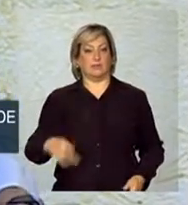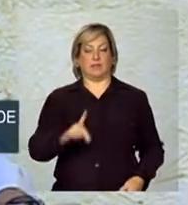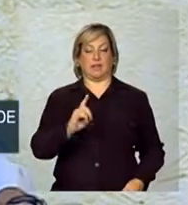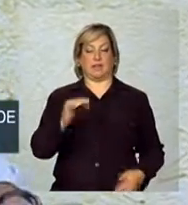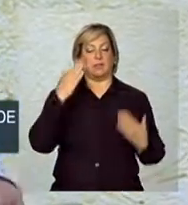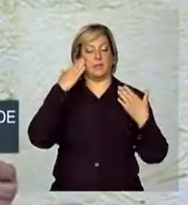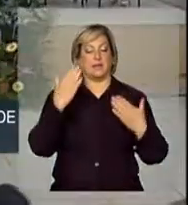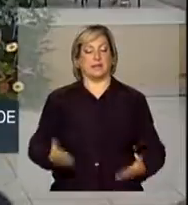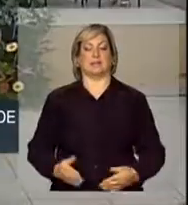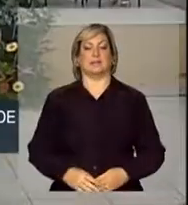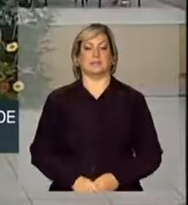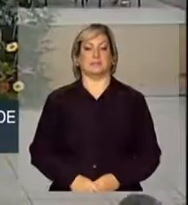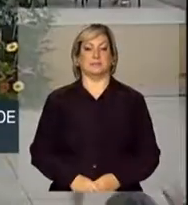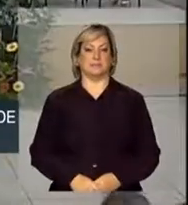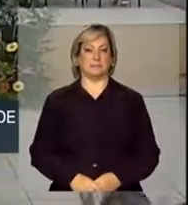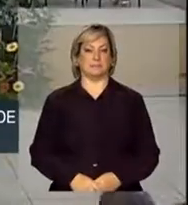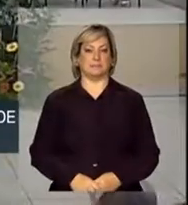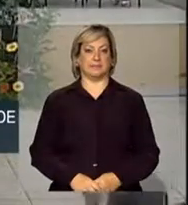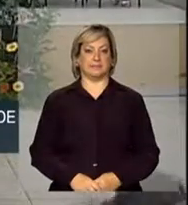Muito obrigado